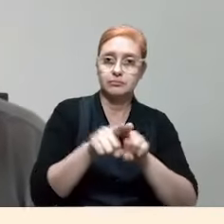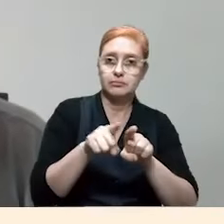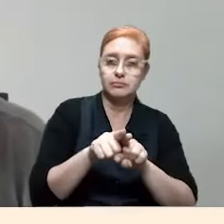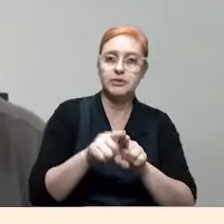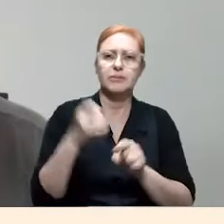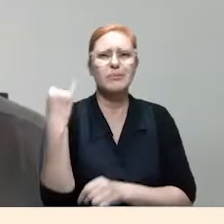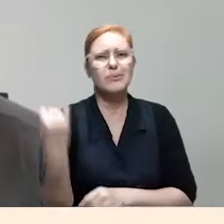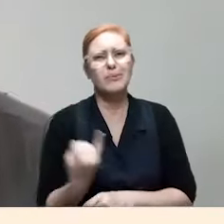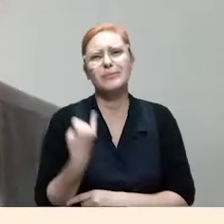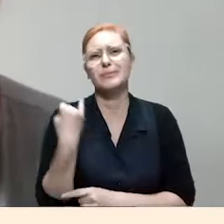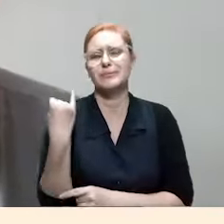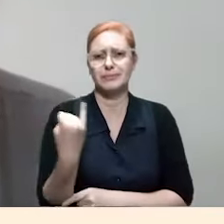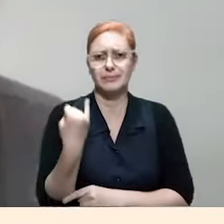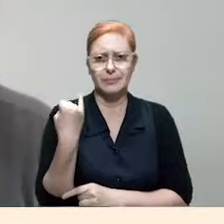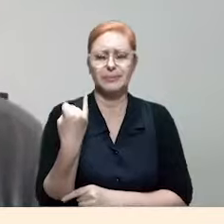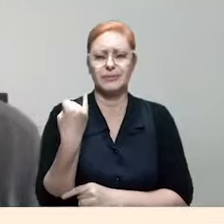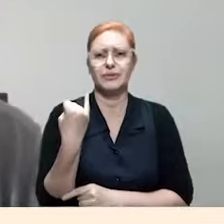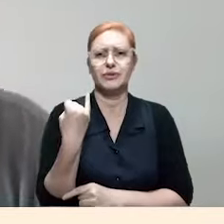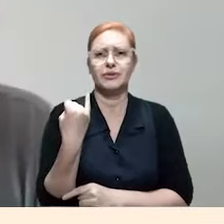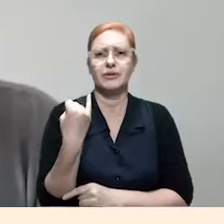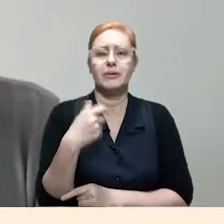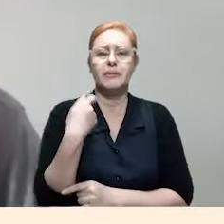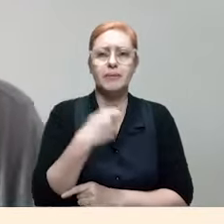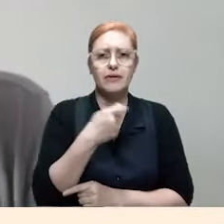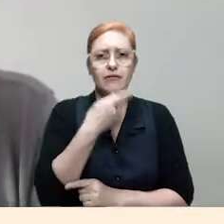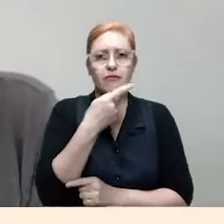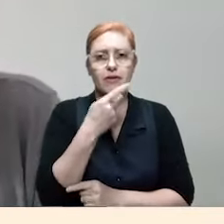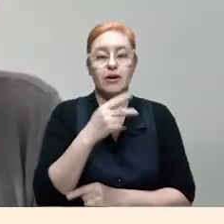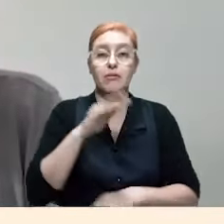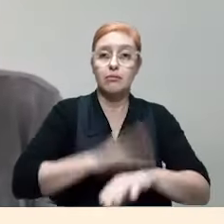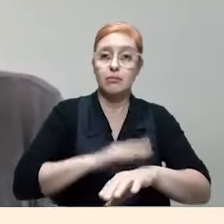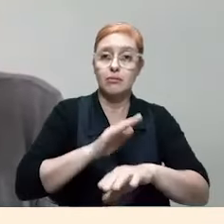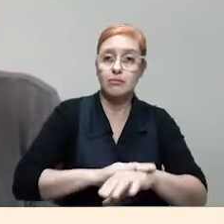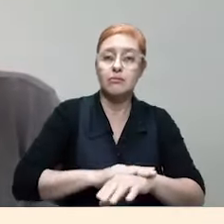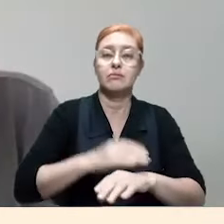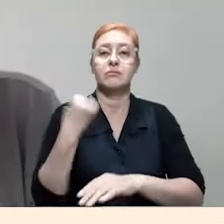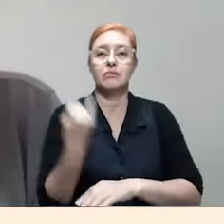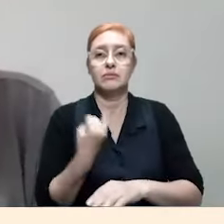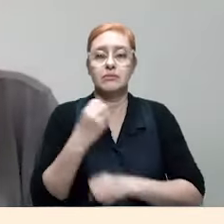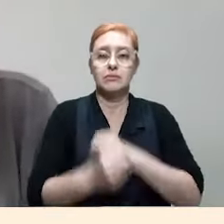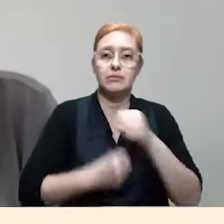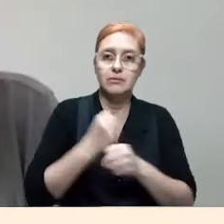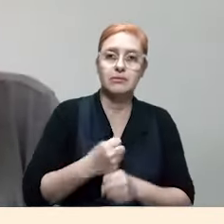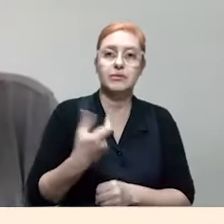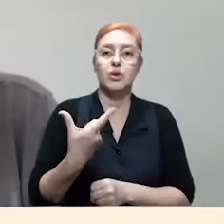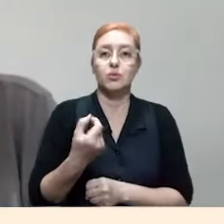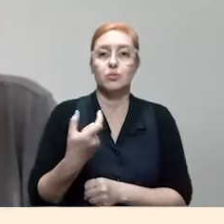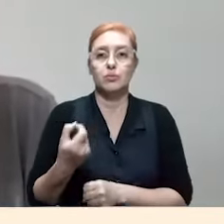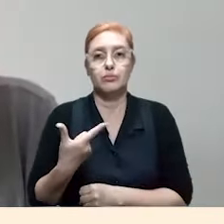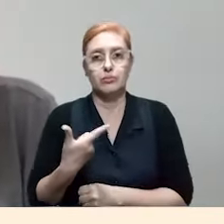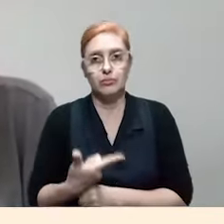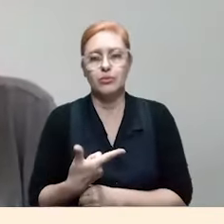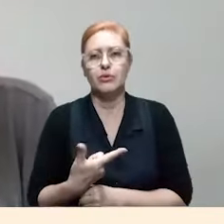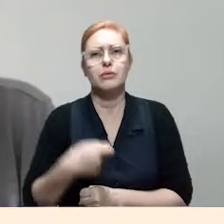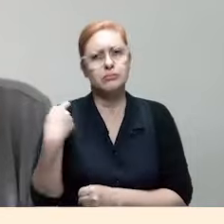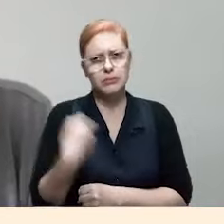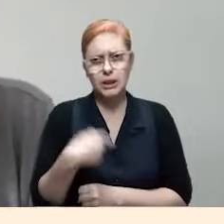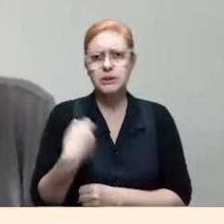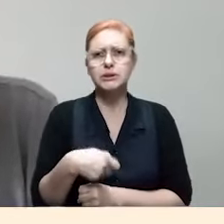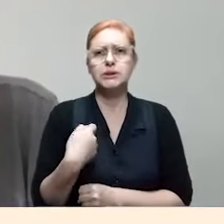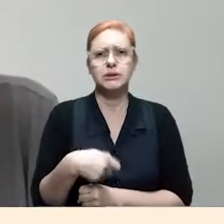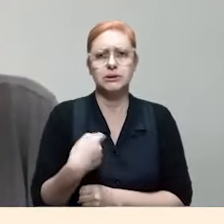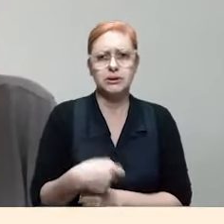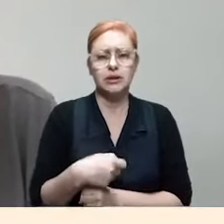Conselho Nacional dos Direitos da Mulher. Também é importantíssimo, quero destacar um momento muito